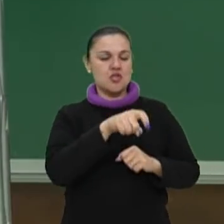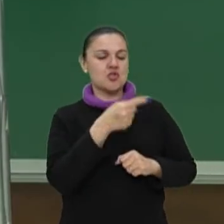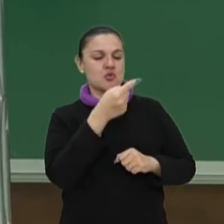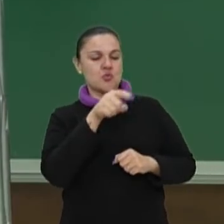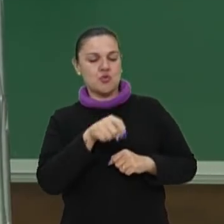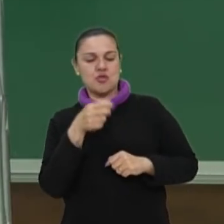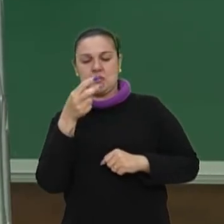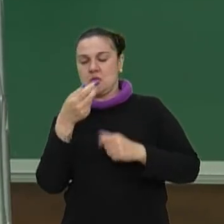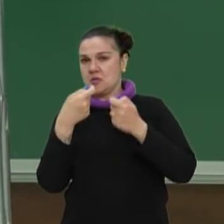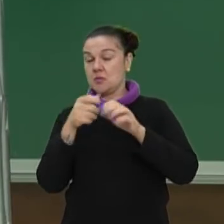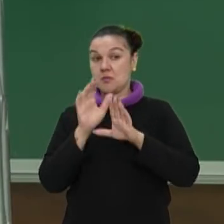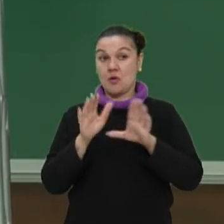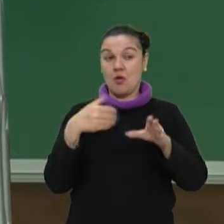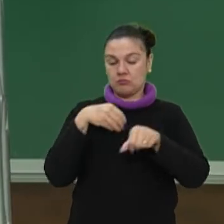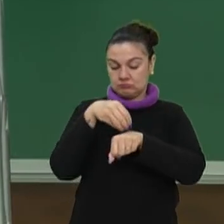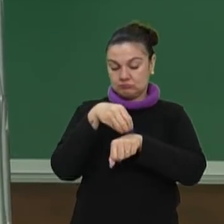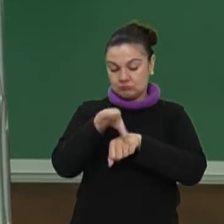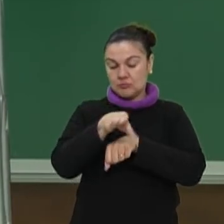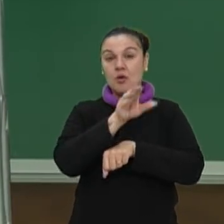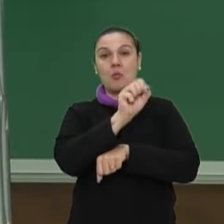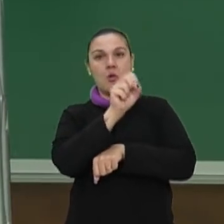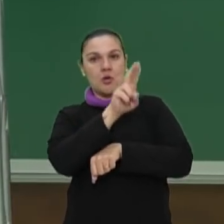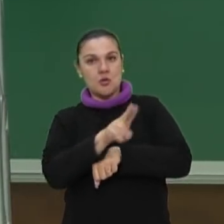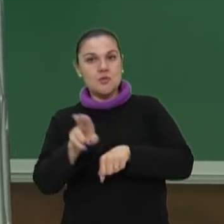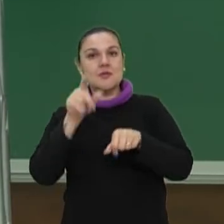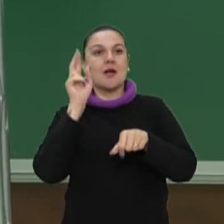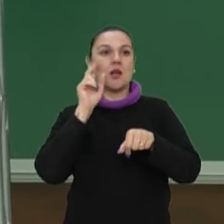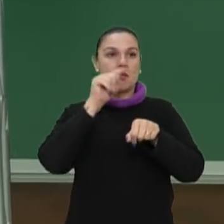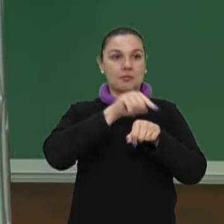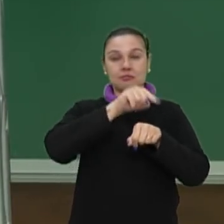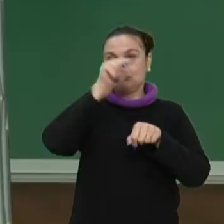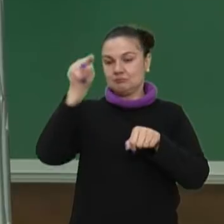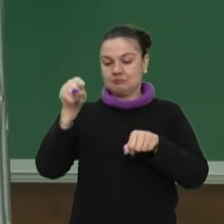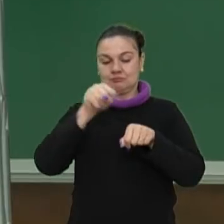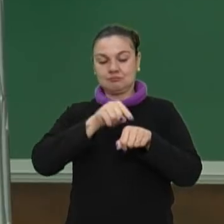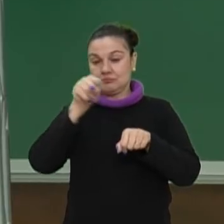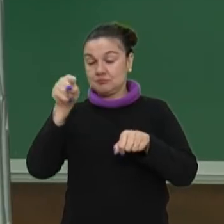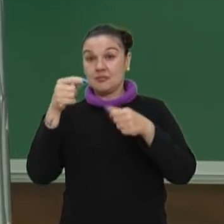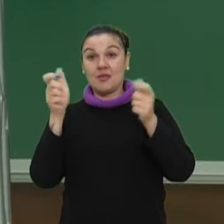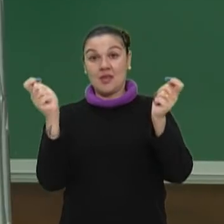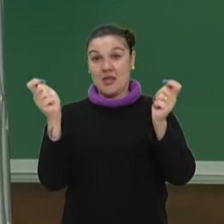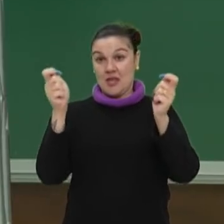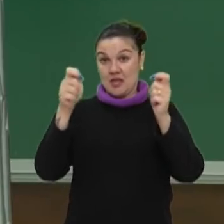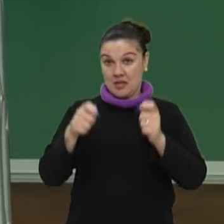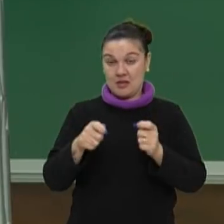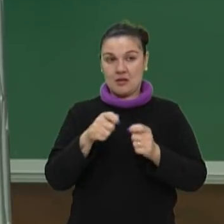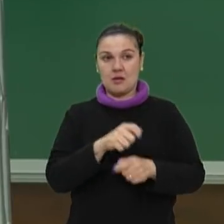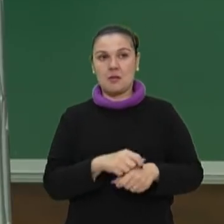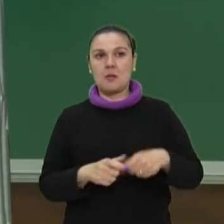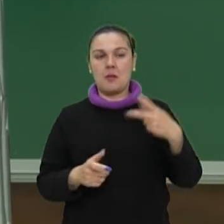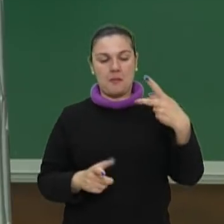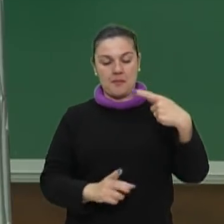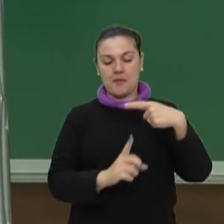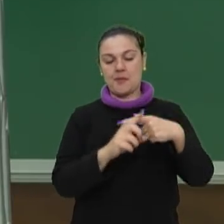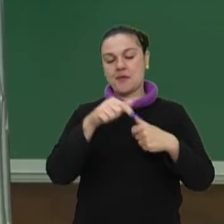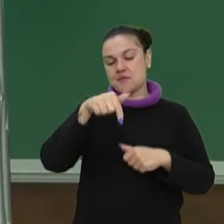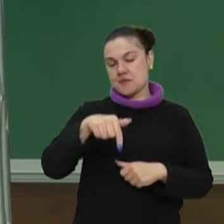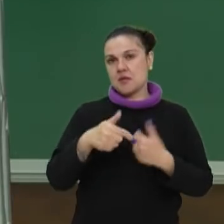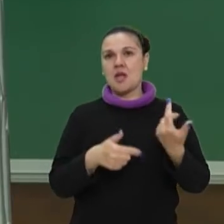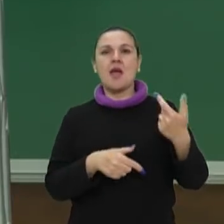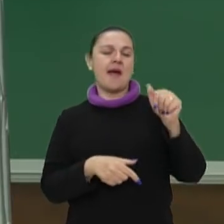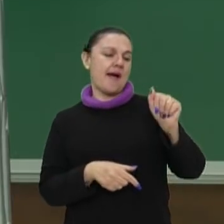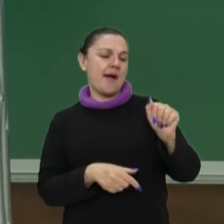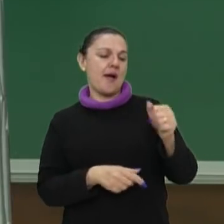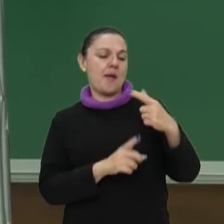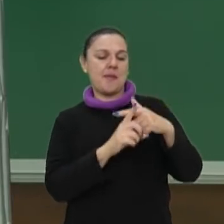isso. Tá? Eu até dei uma dica, você pode usar o produto notável, né? Esse produto notável, P, eu coloquei como P mais Q, normalmente a gente coloca A